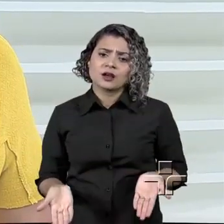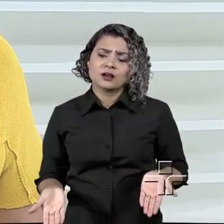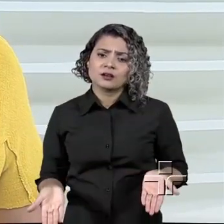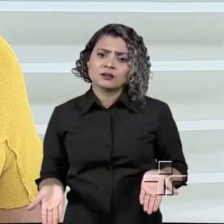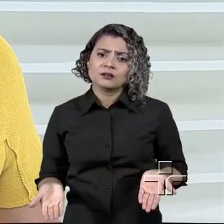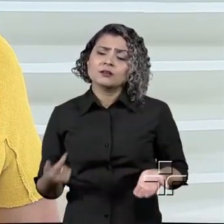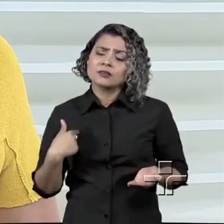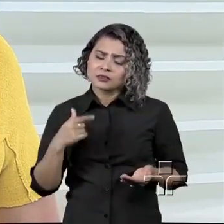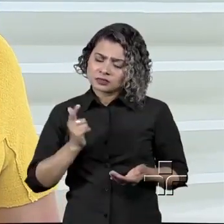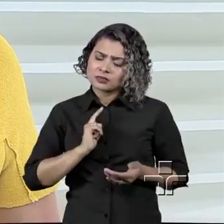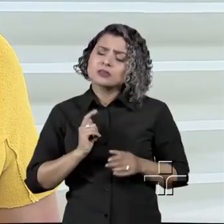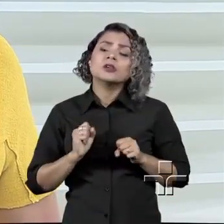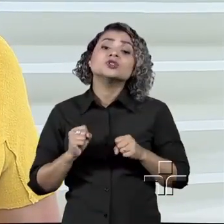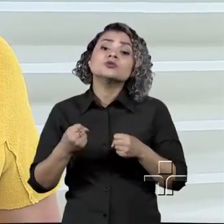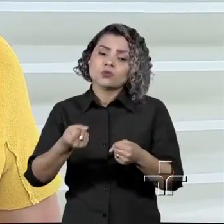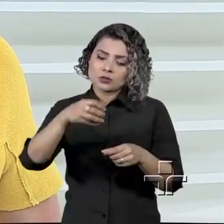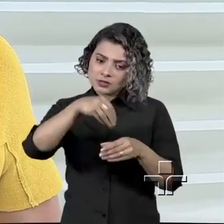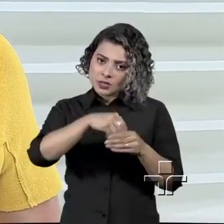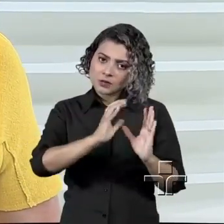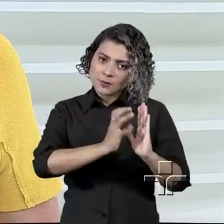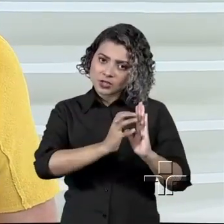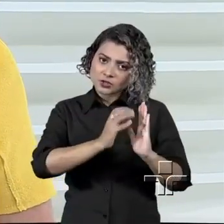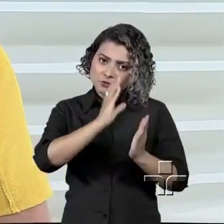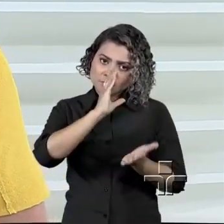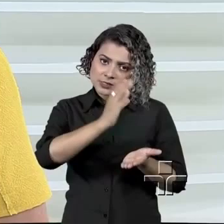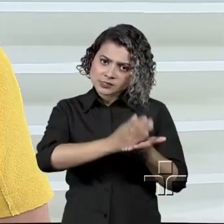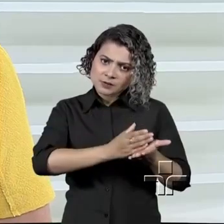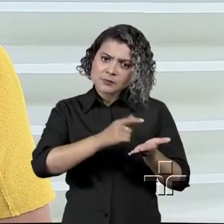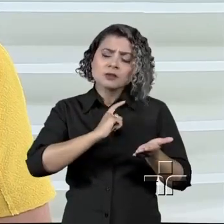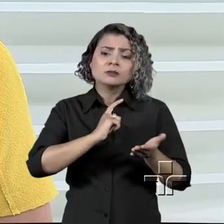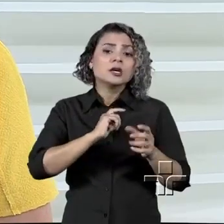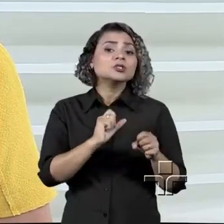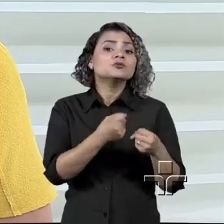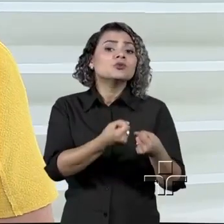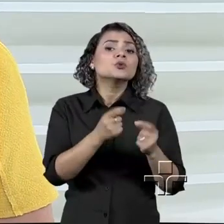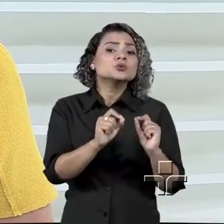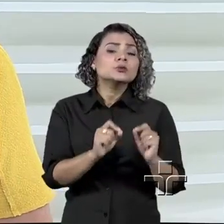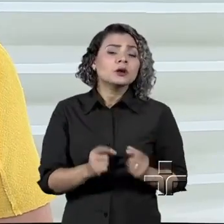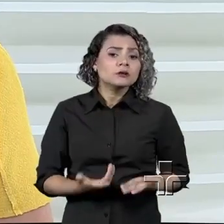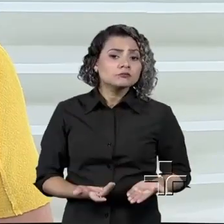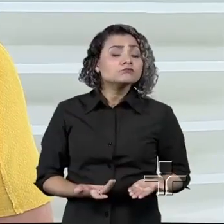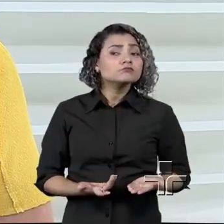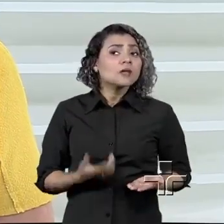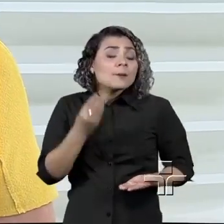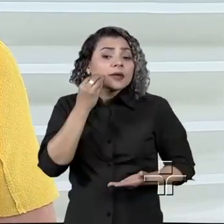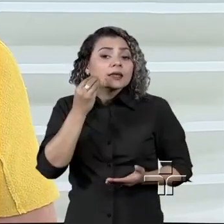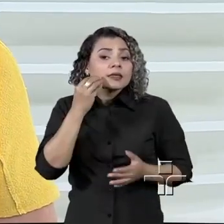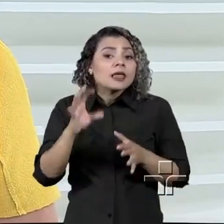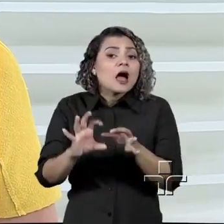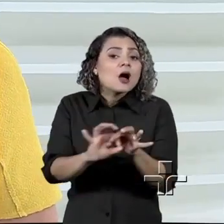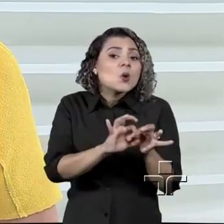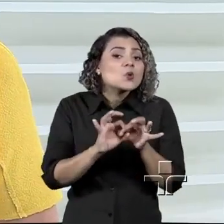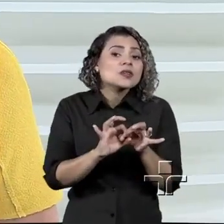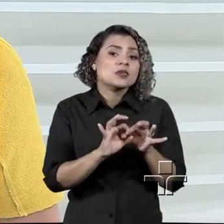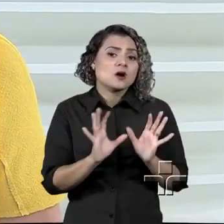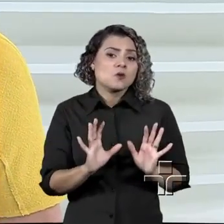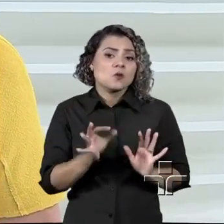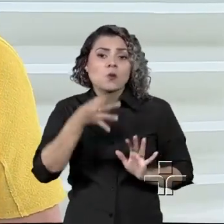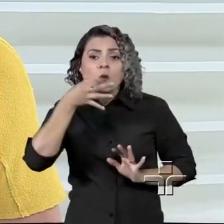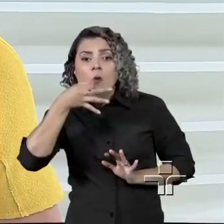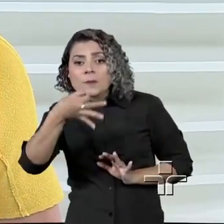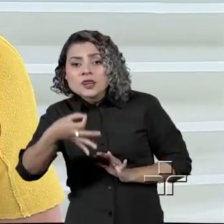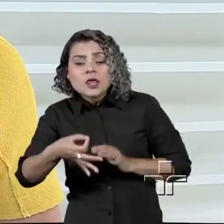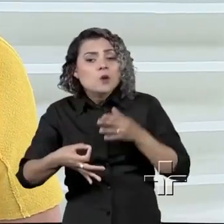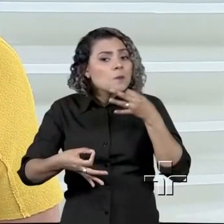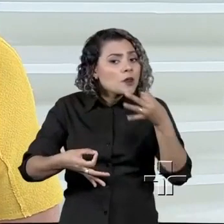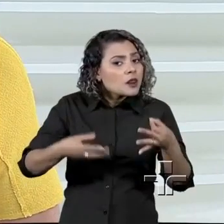existe um esforço dentro do partido para unir pensamentos, porque,